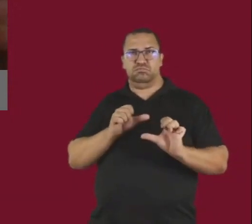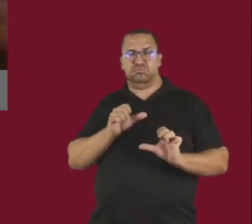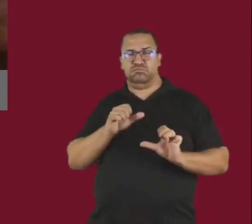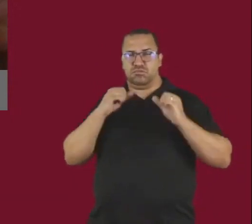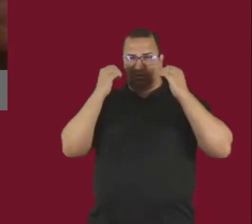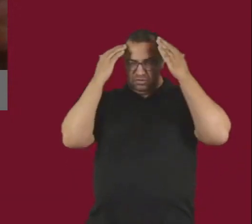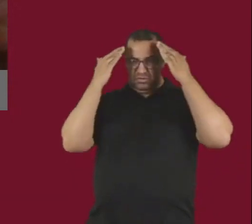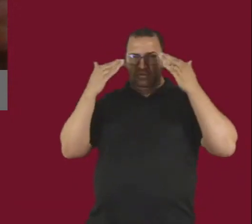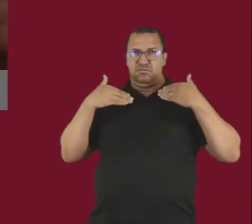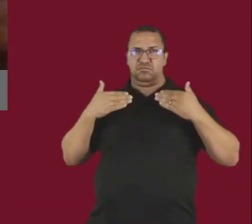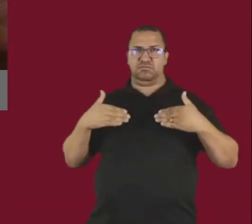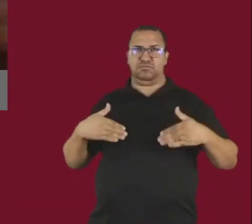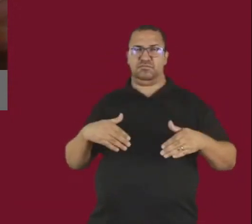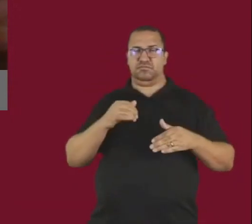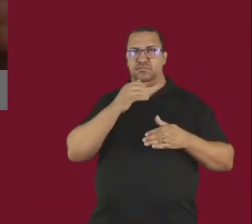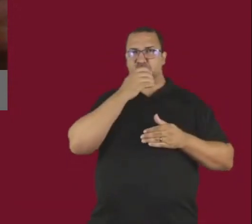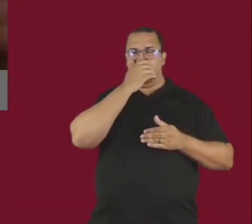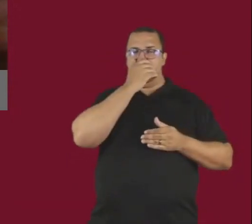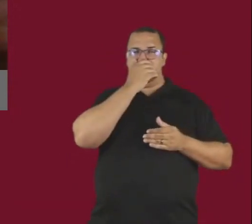corpo.